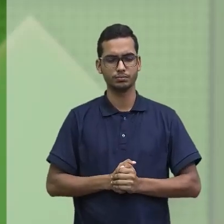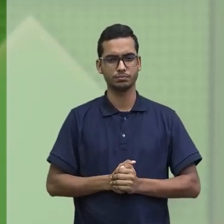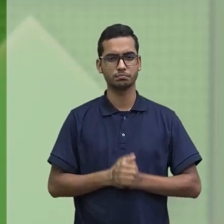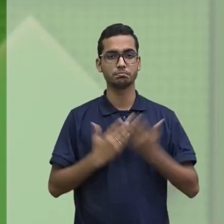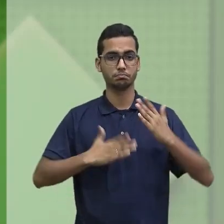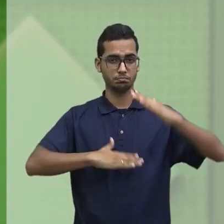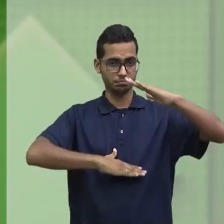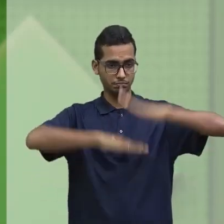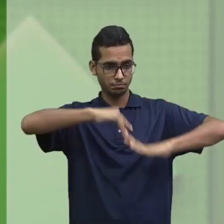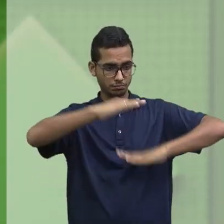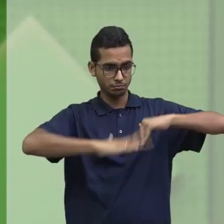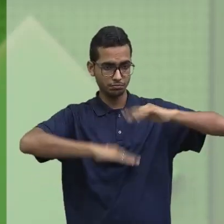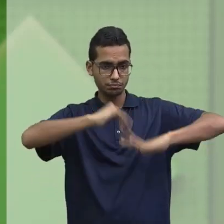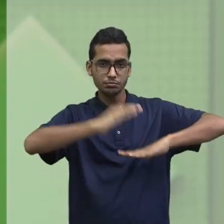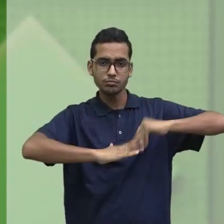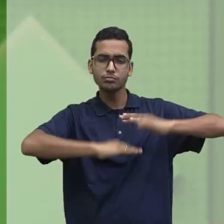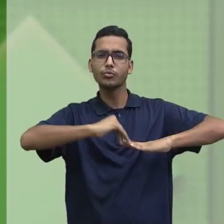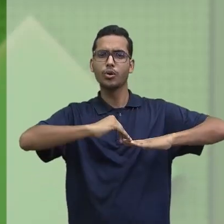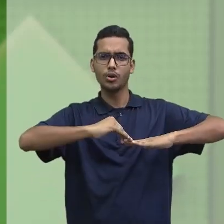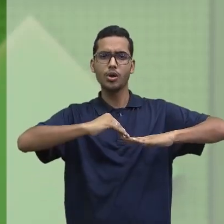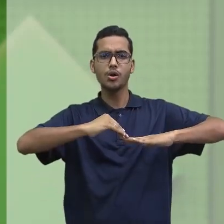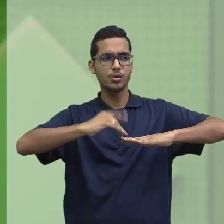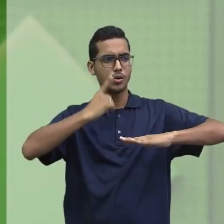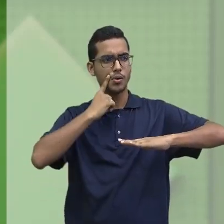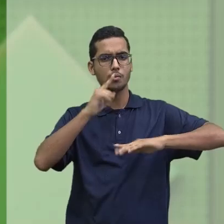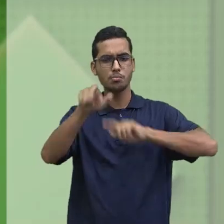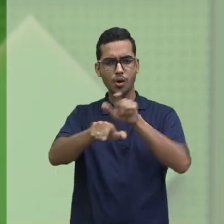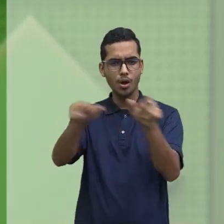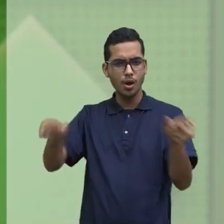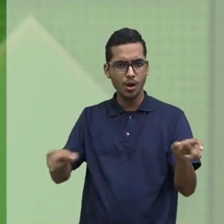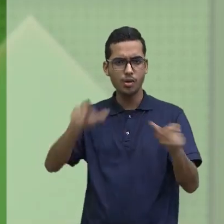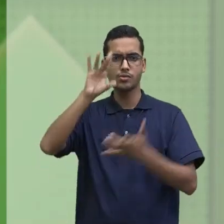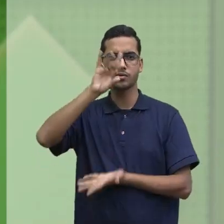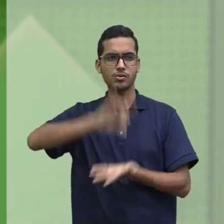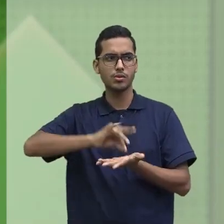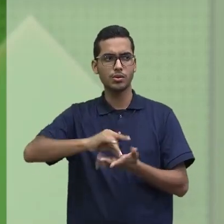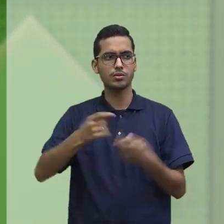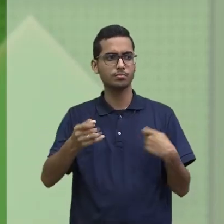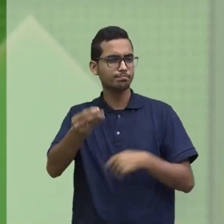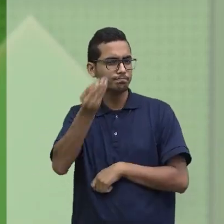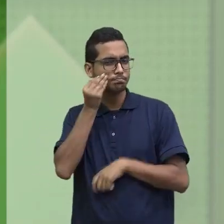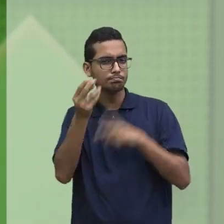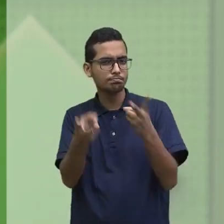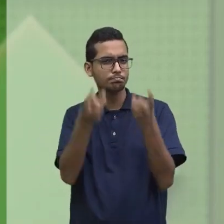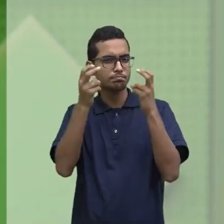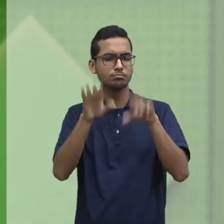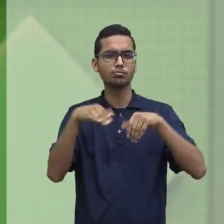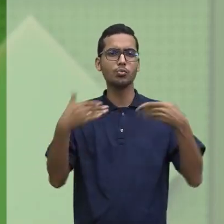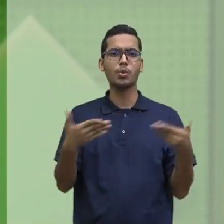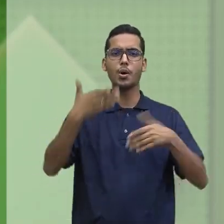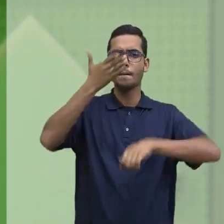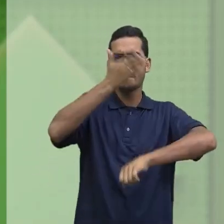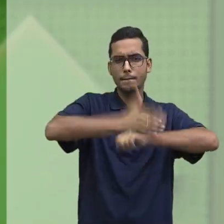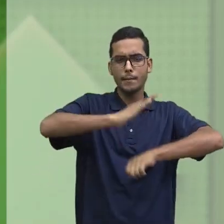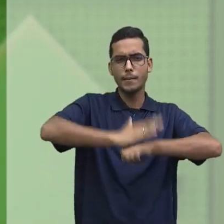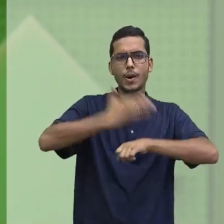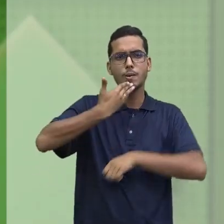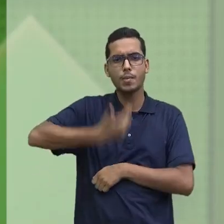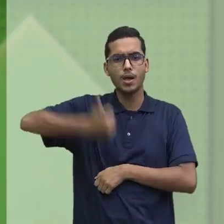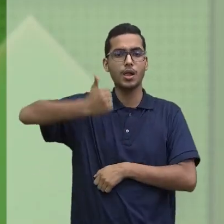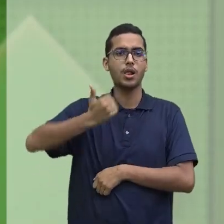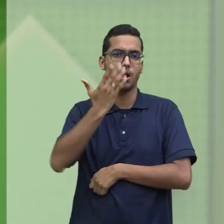vão procurar aí observar quais seriam as melhores práticas para que esses alimentos, né, tenham uma